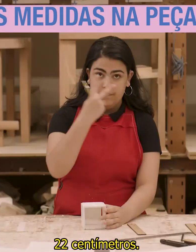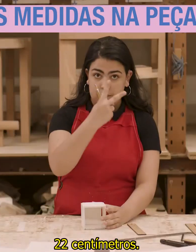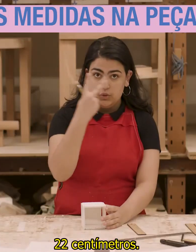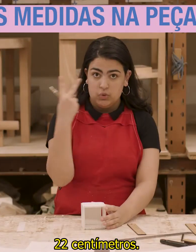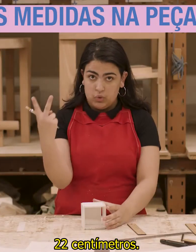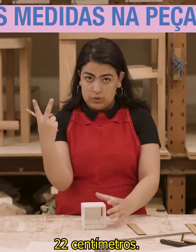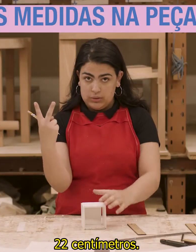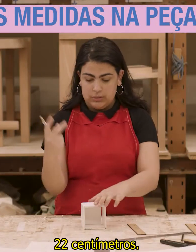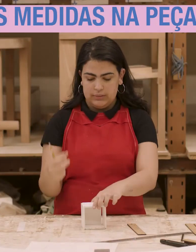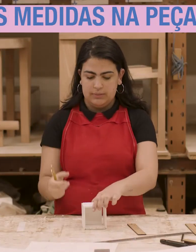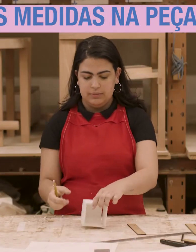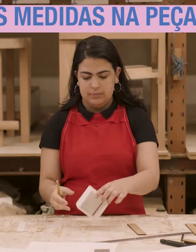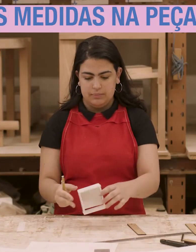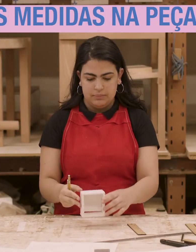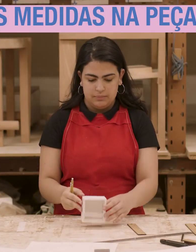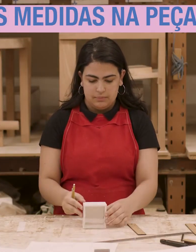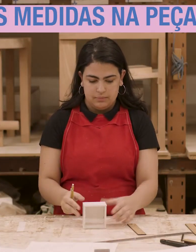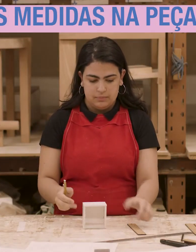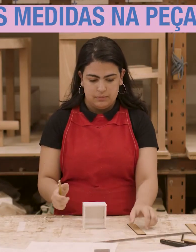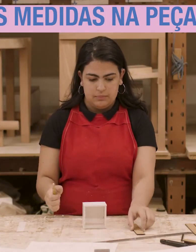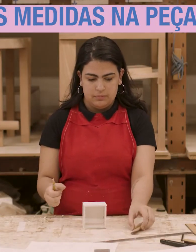22 centímetros,